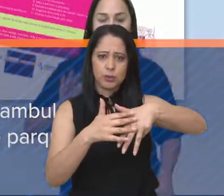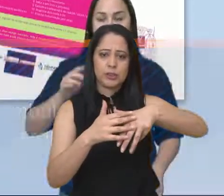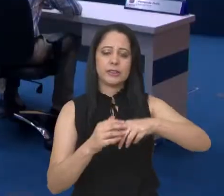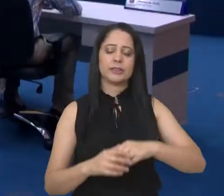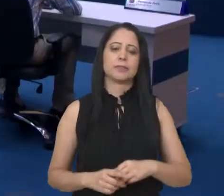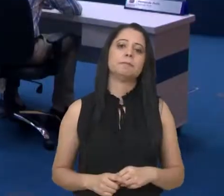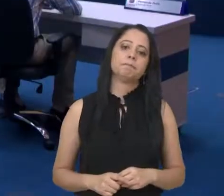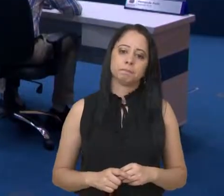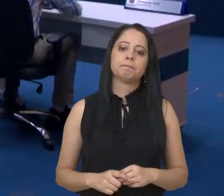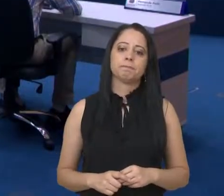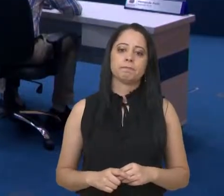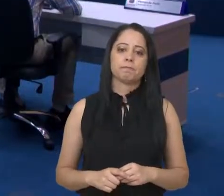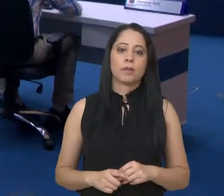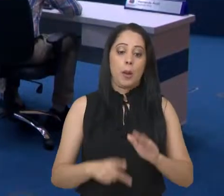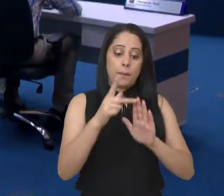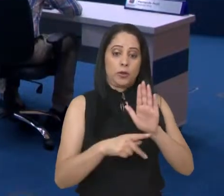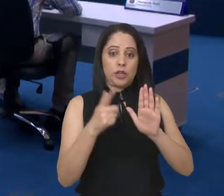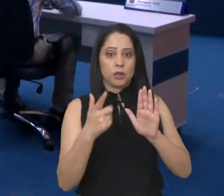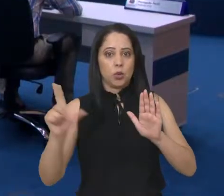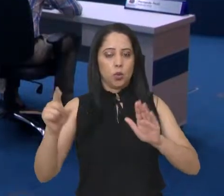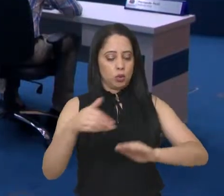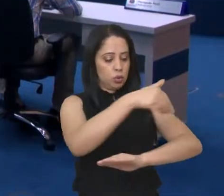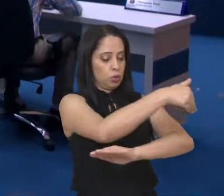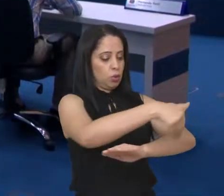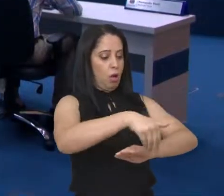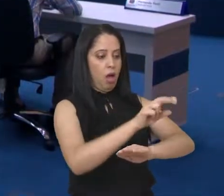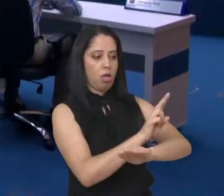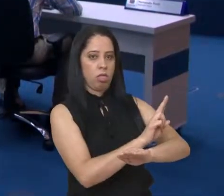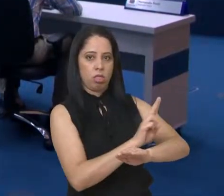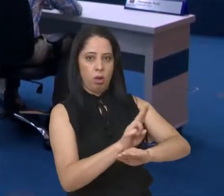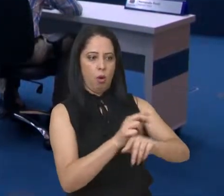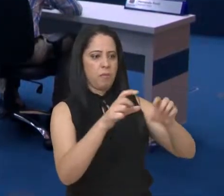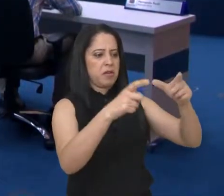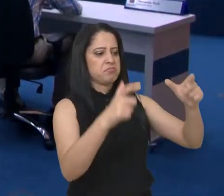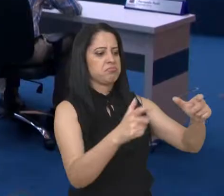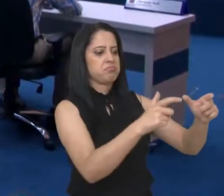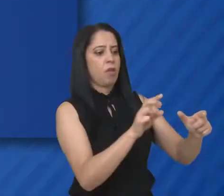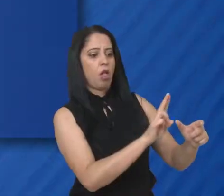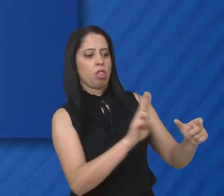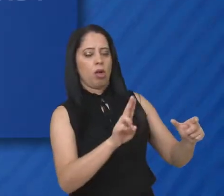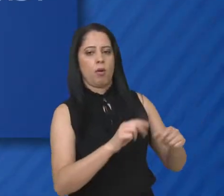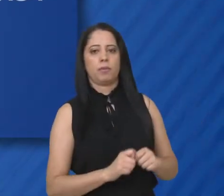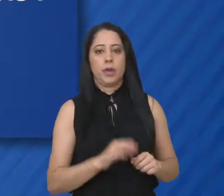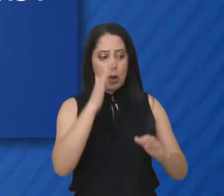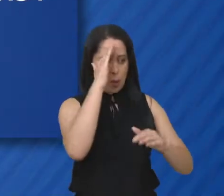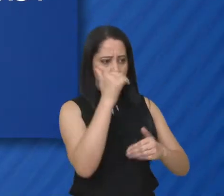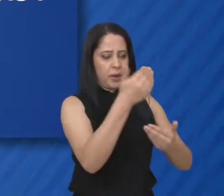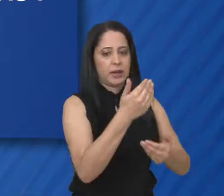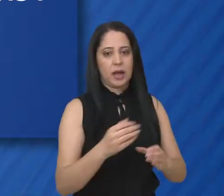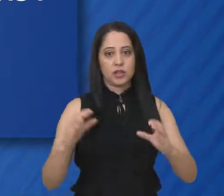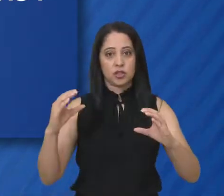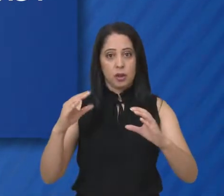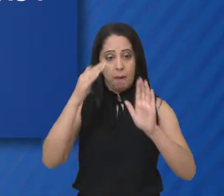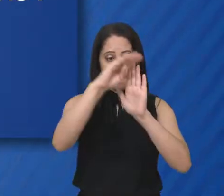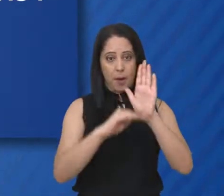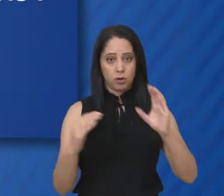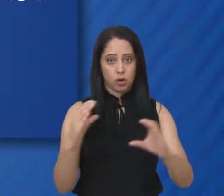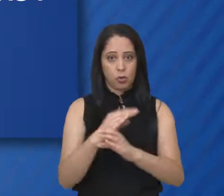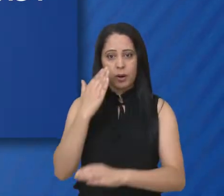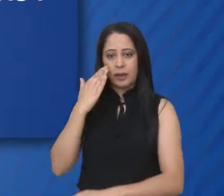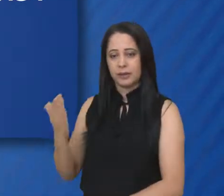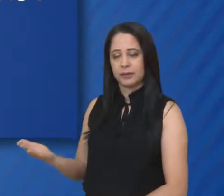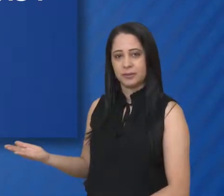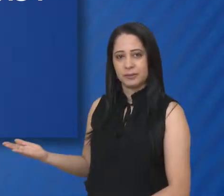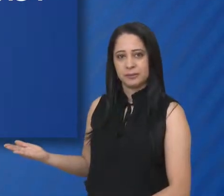Rett. Outros projetos da pauta são para a denominação de loteamentos na cidade. A pauta completa você confere no nosso